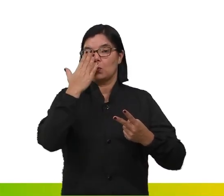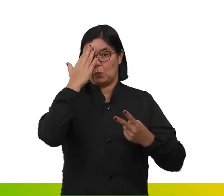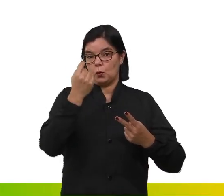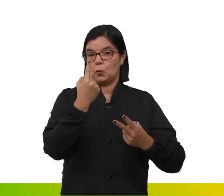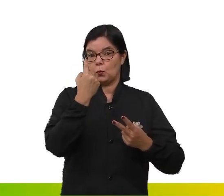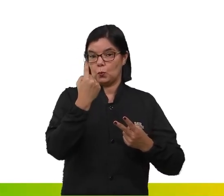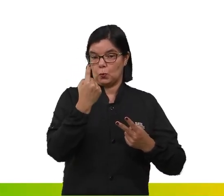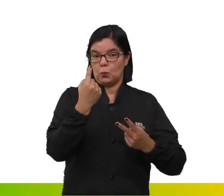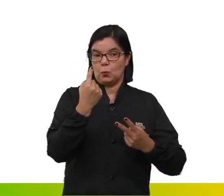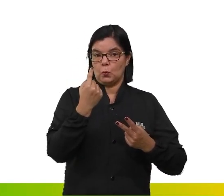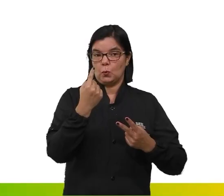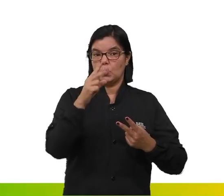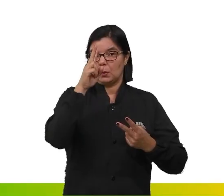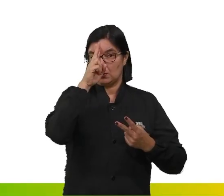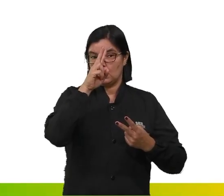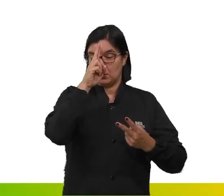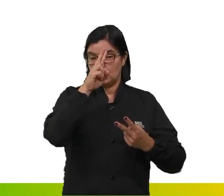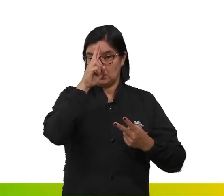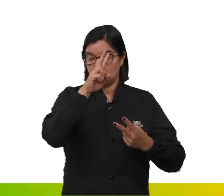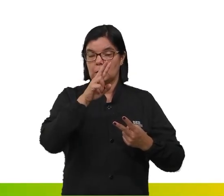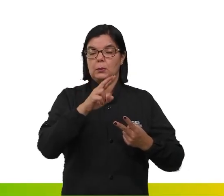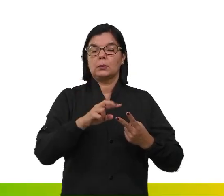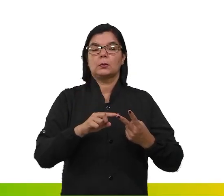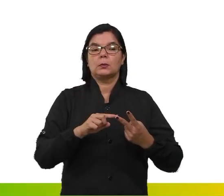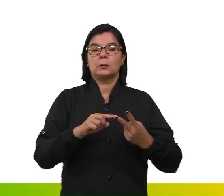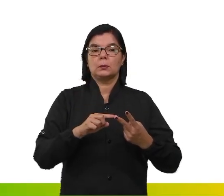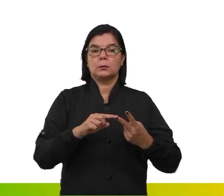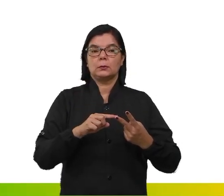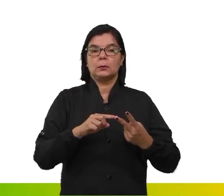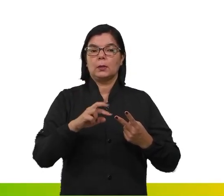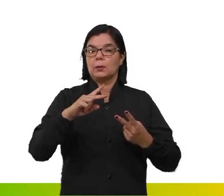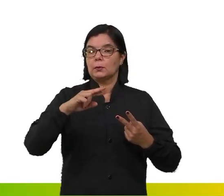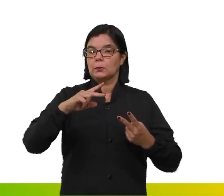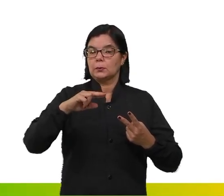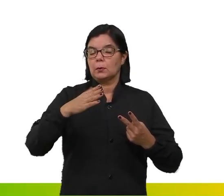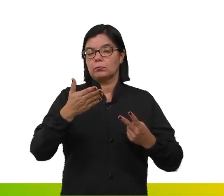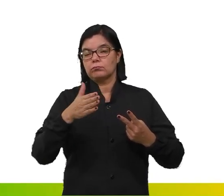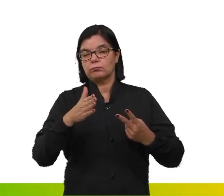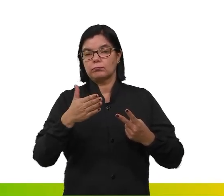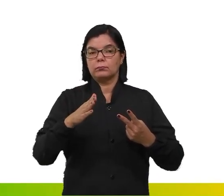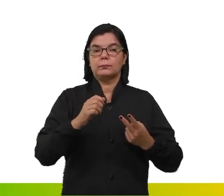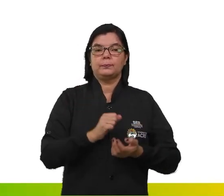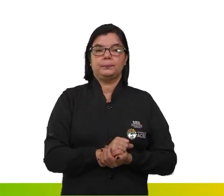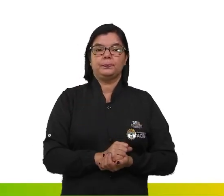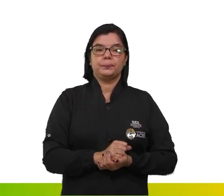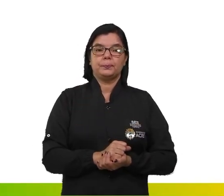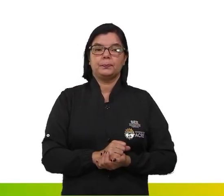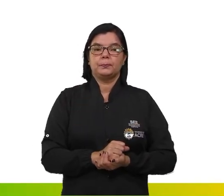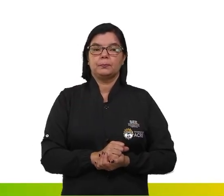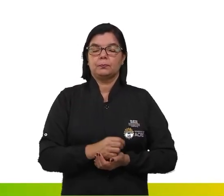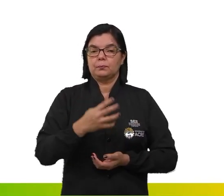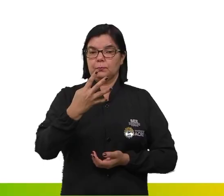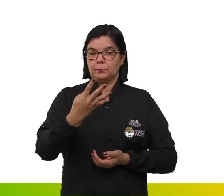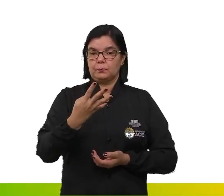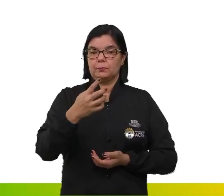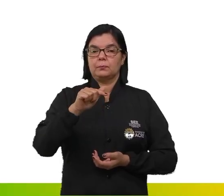um acre, lembrando aqui, um acre é aproximadamente